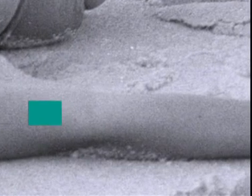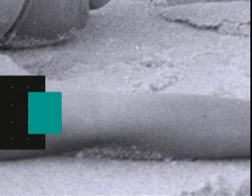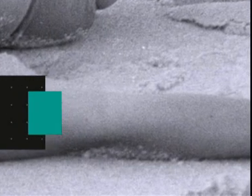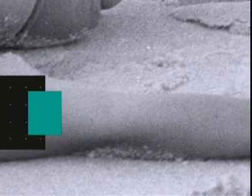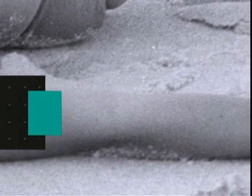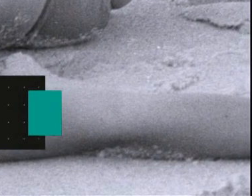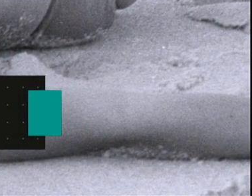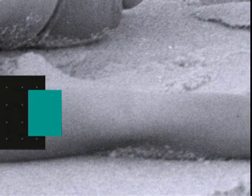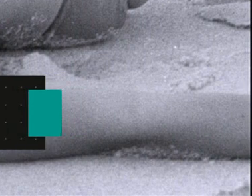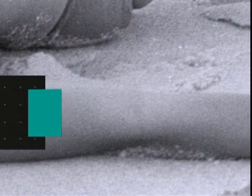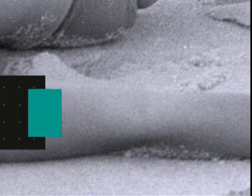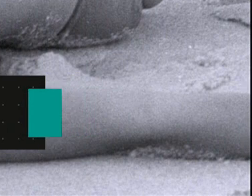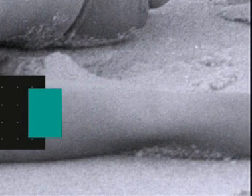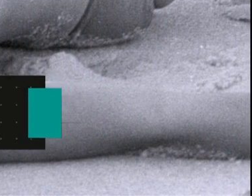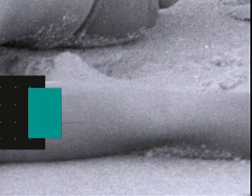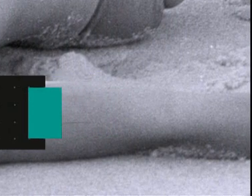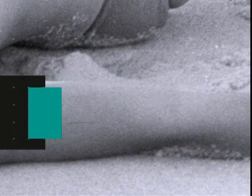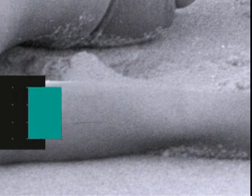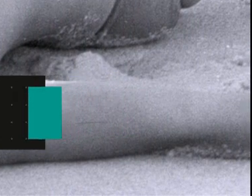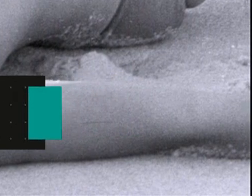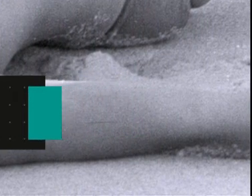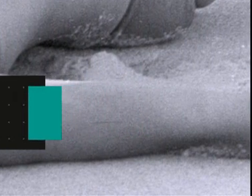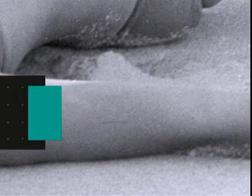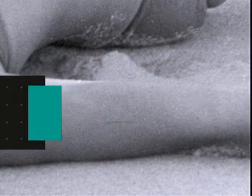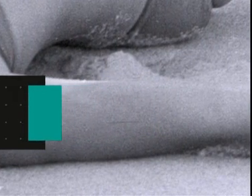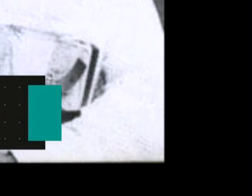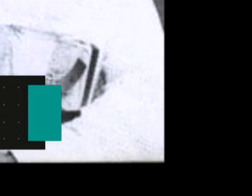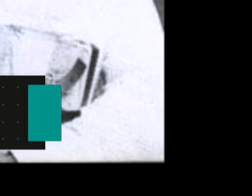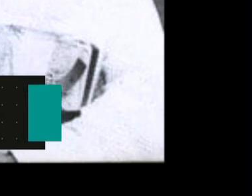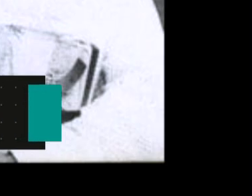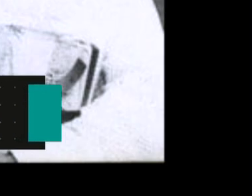Dinheiro, nome povo é justiceiro.